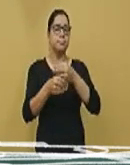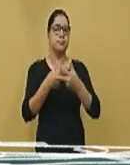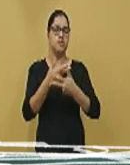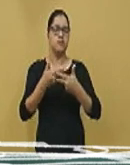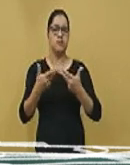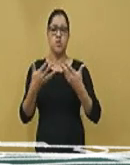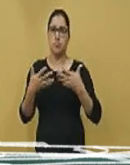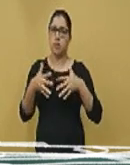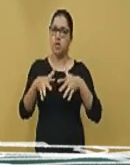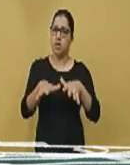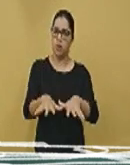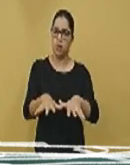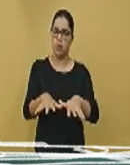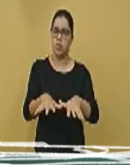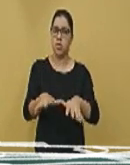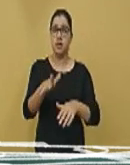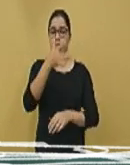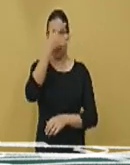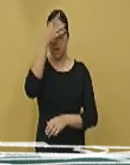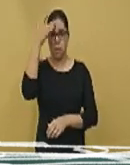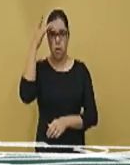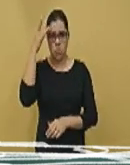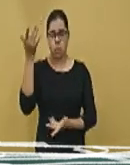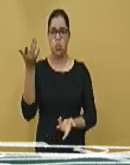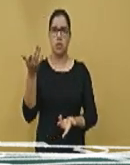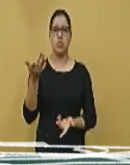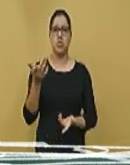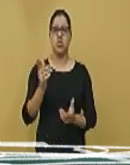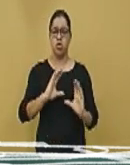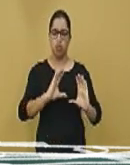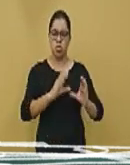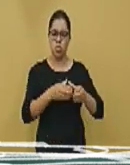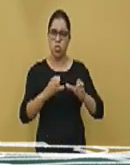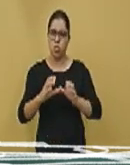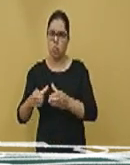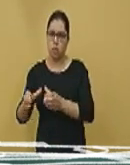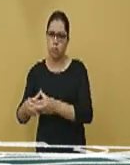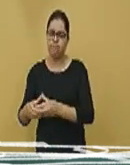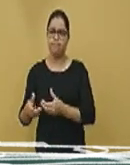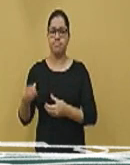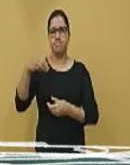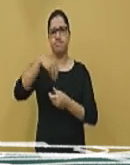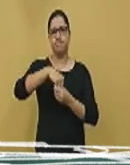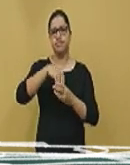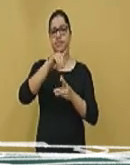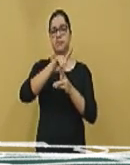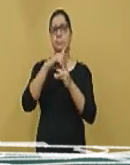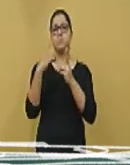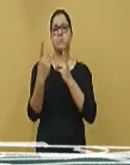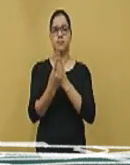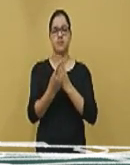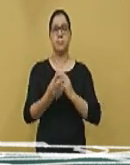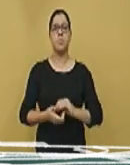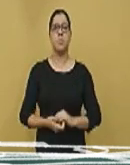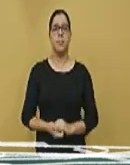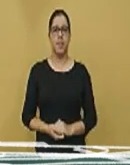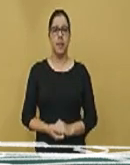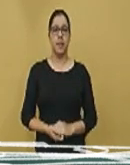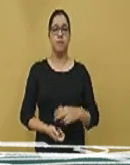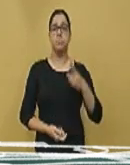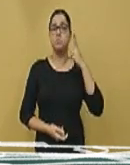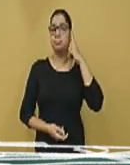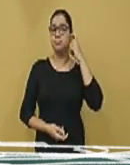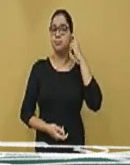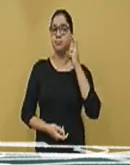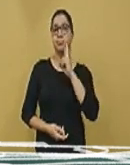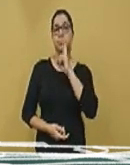inclusão das pessoas, das minorias, dentro da universidade? Professor Etienne, o senhor tem 2 minutos para a